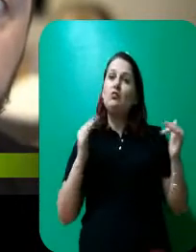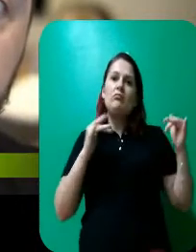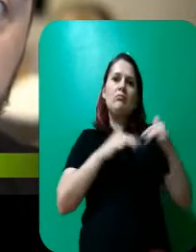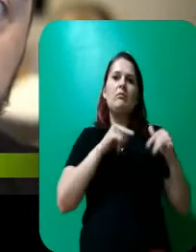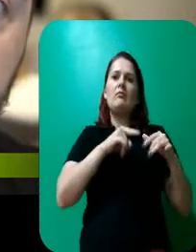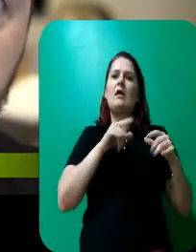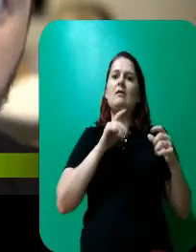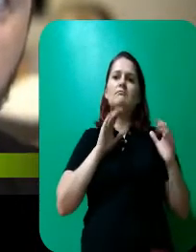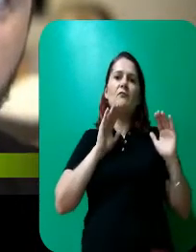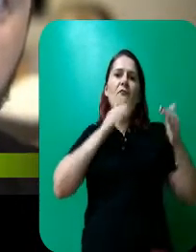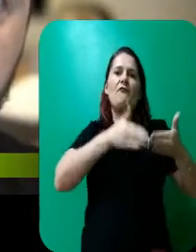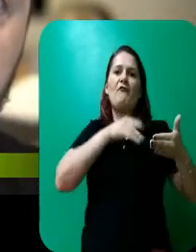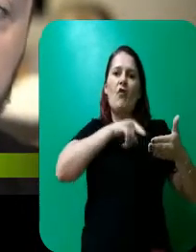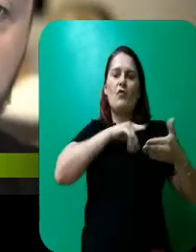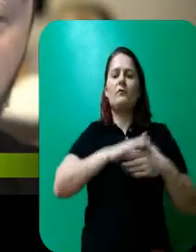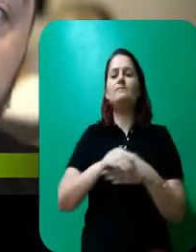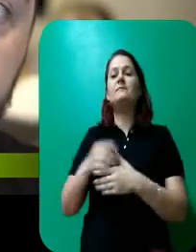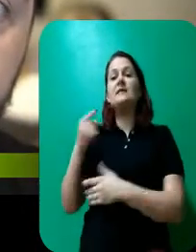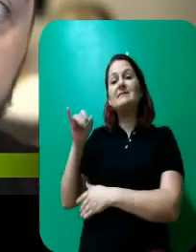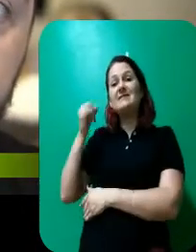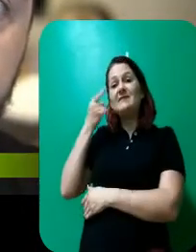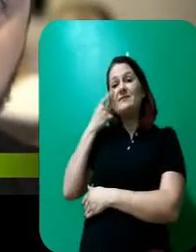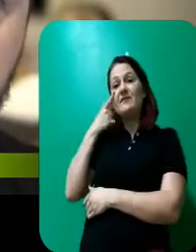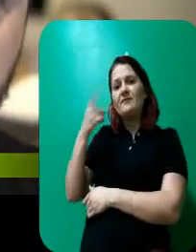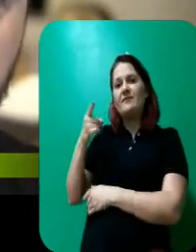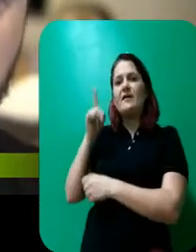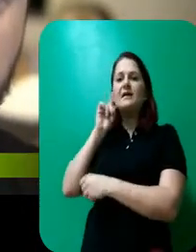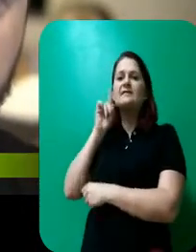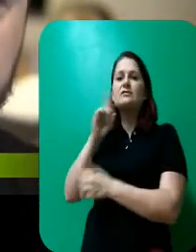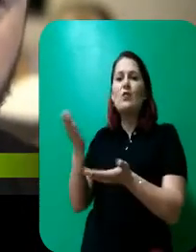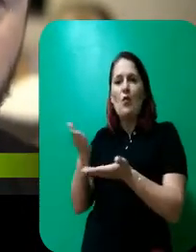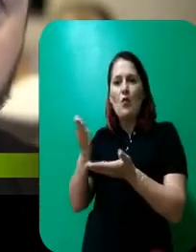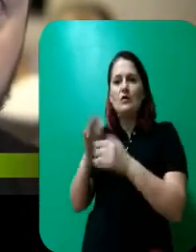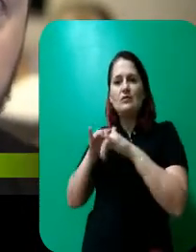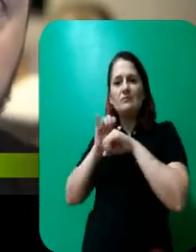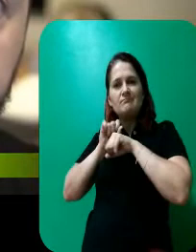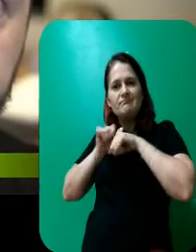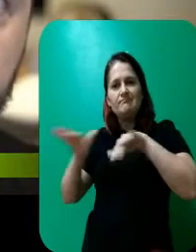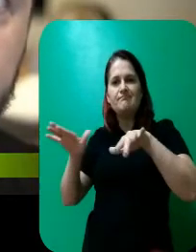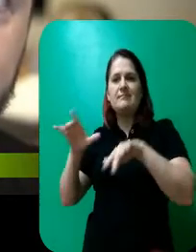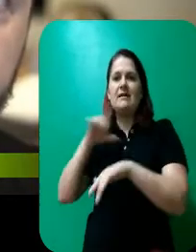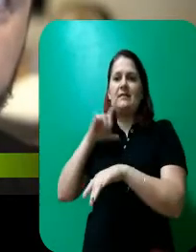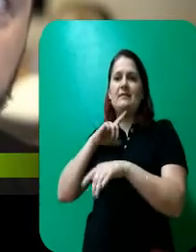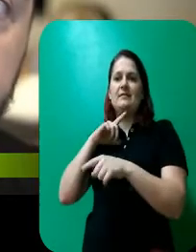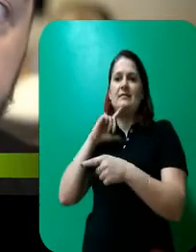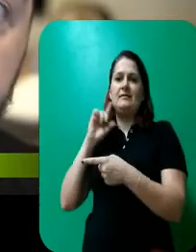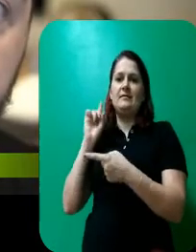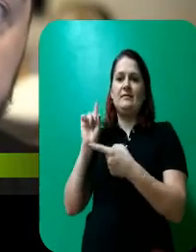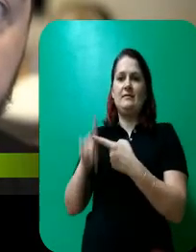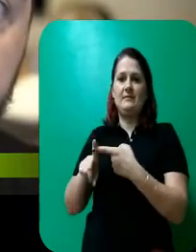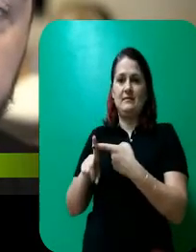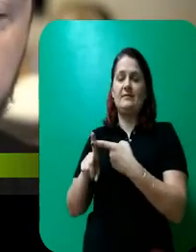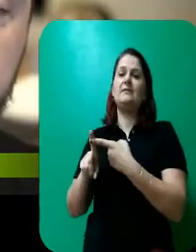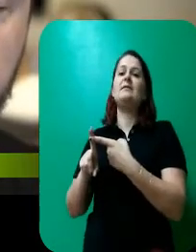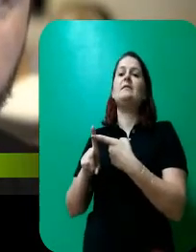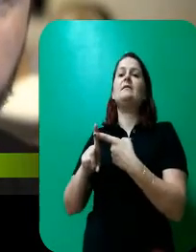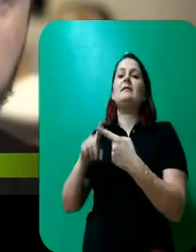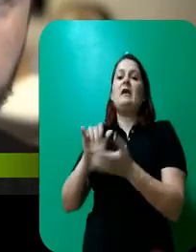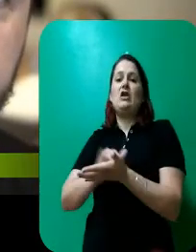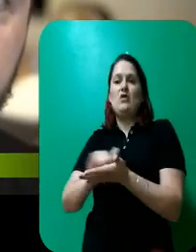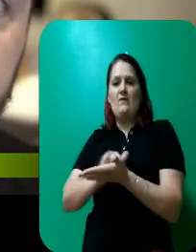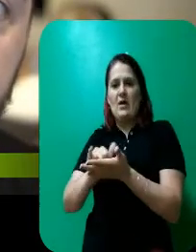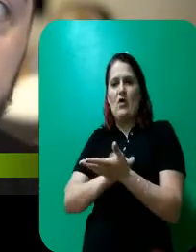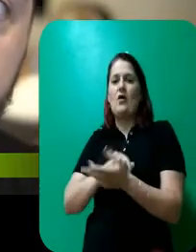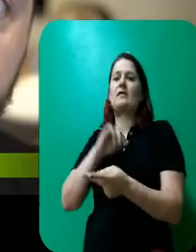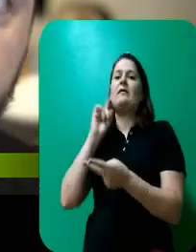3 centros com o surto estabelecido. Eles têm Nova York, o estado de Washington na costa oeste e